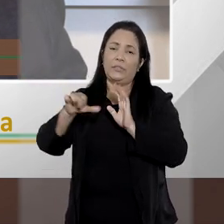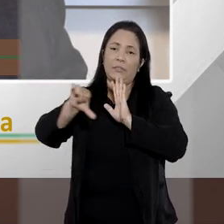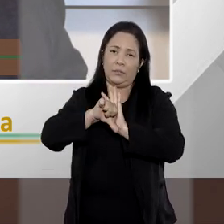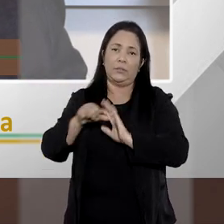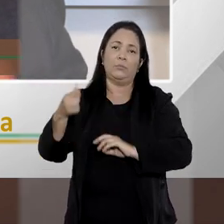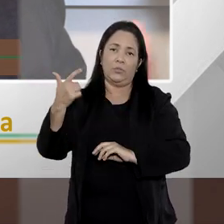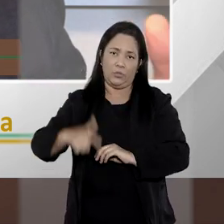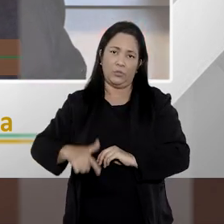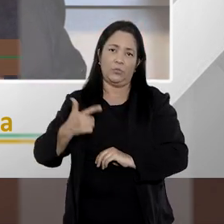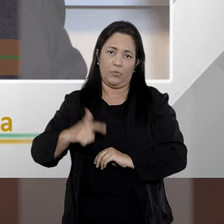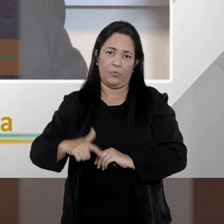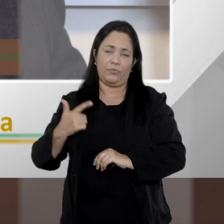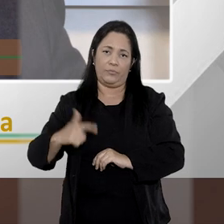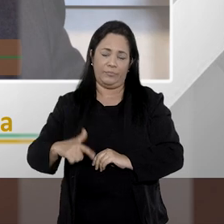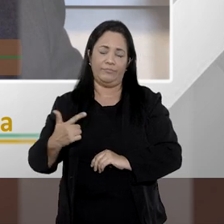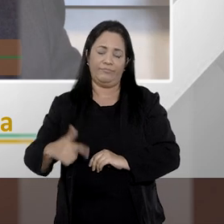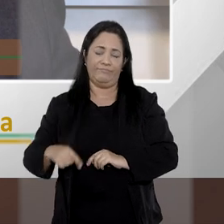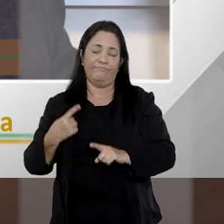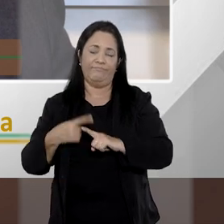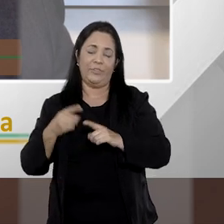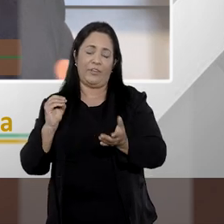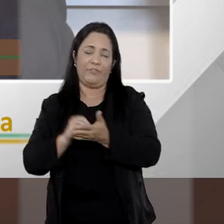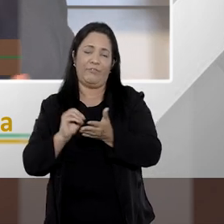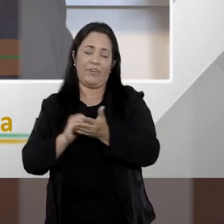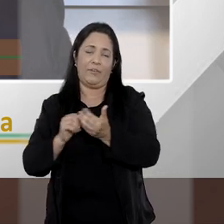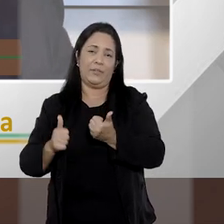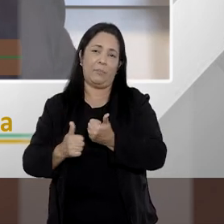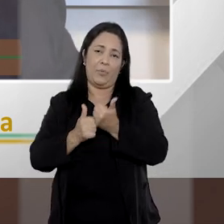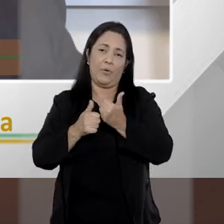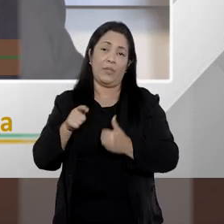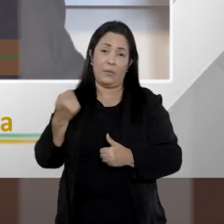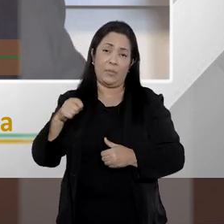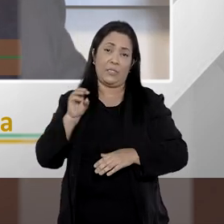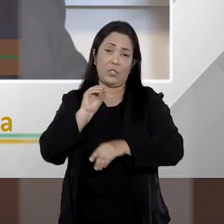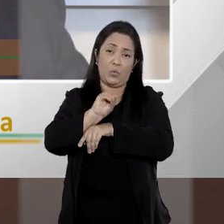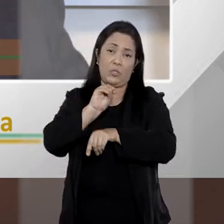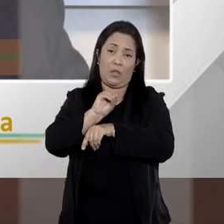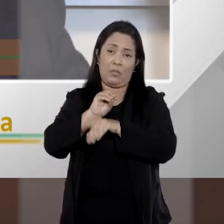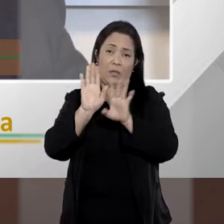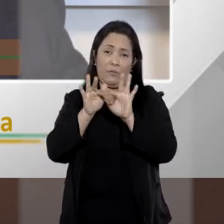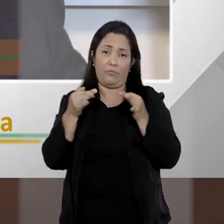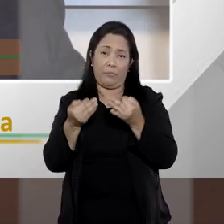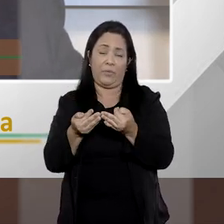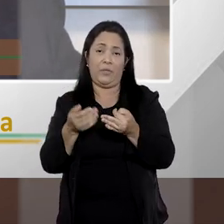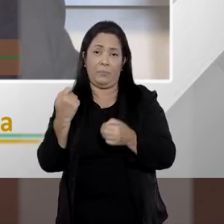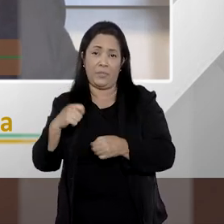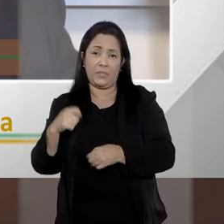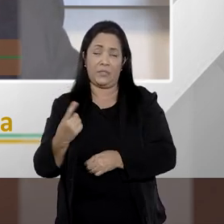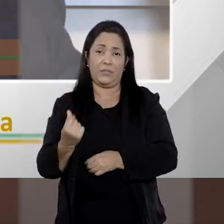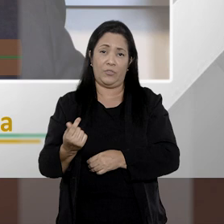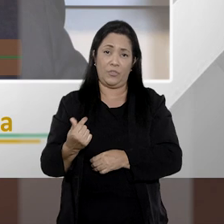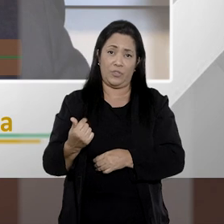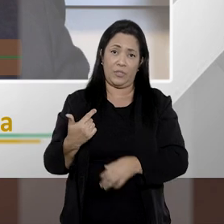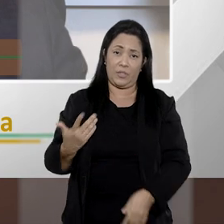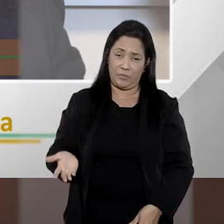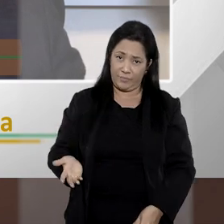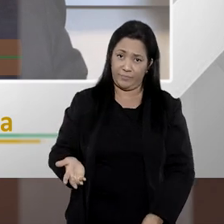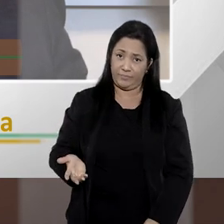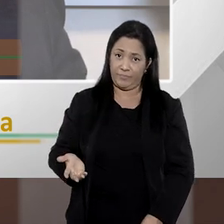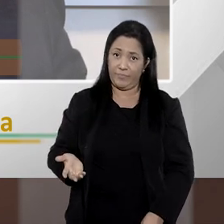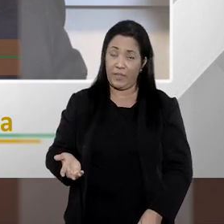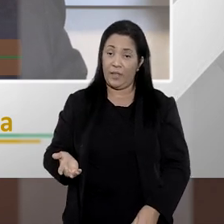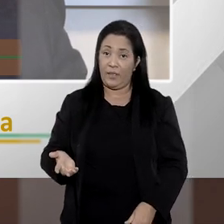delitivas por esse indivíduo, porque, afinal de contas, ele precisa sobreviver e sustentar a sua família. A reincidência, portanto, que já fora tratada